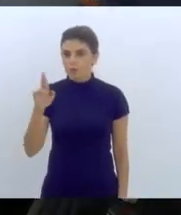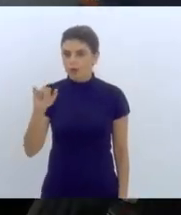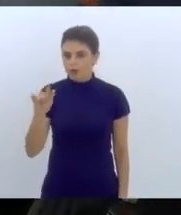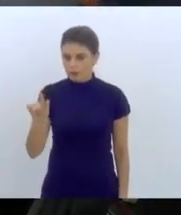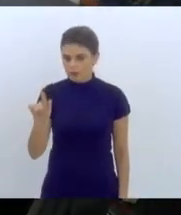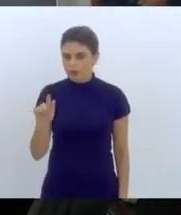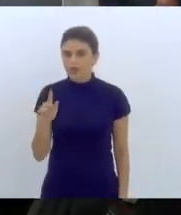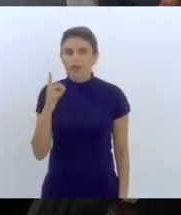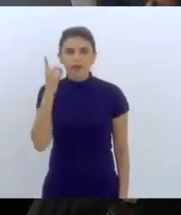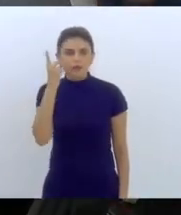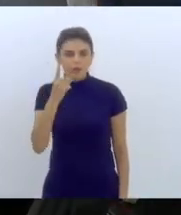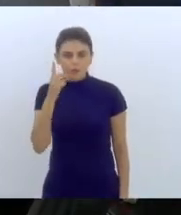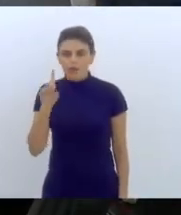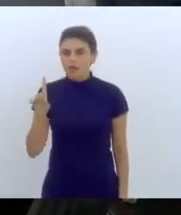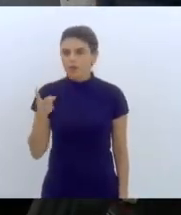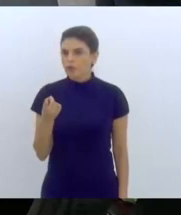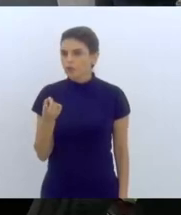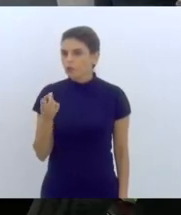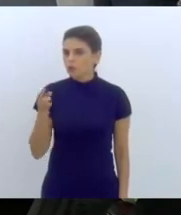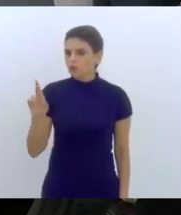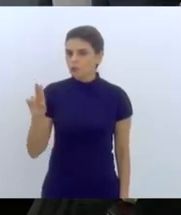Deputado Doutor Deodalto.